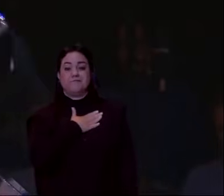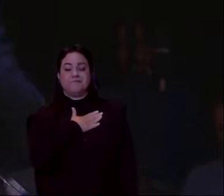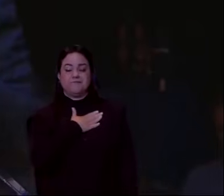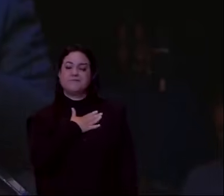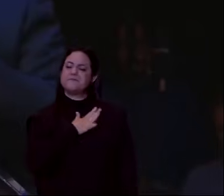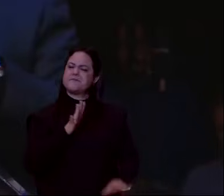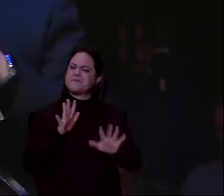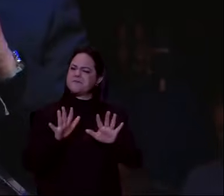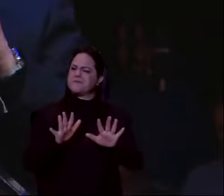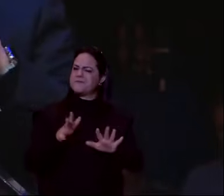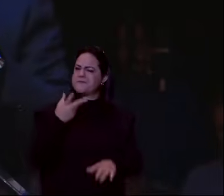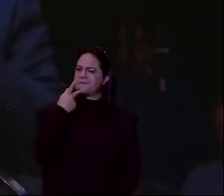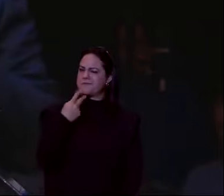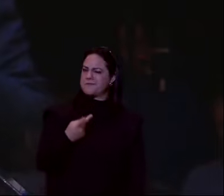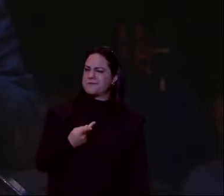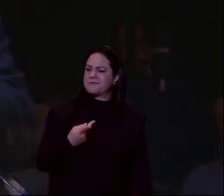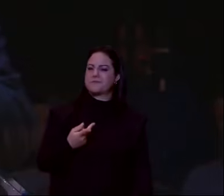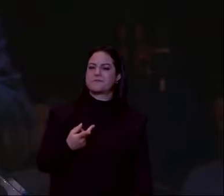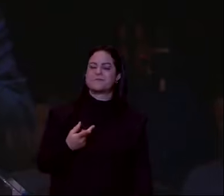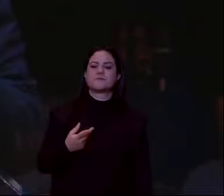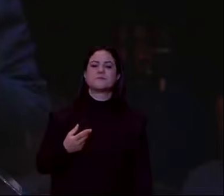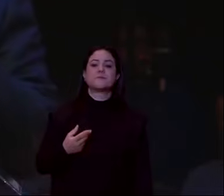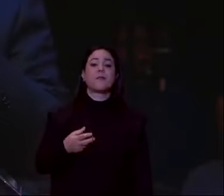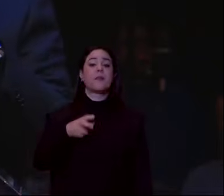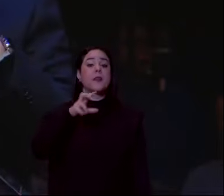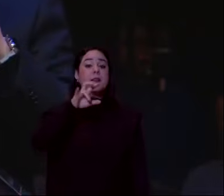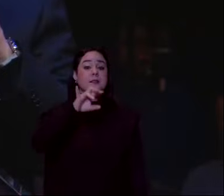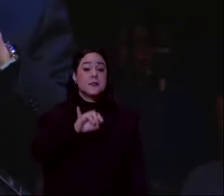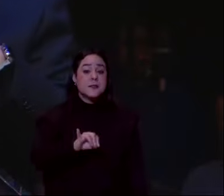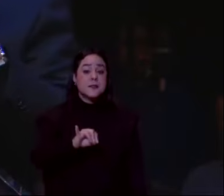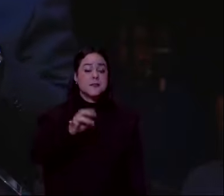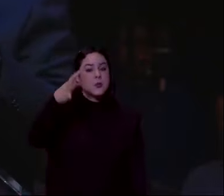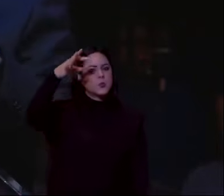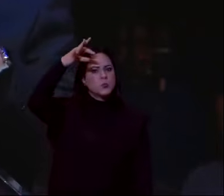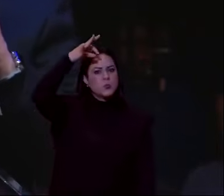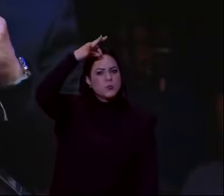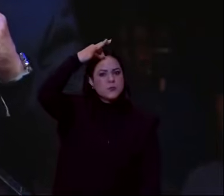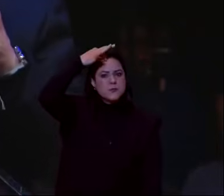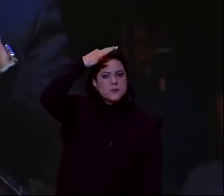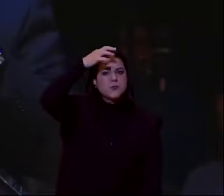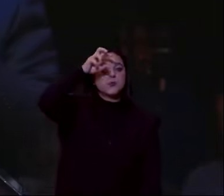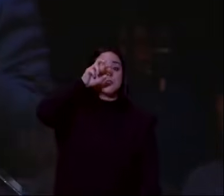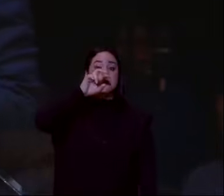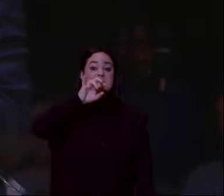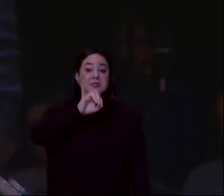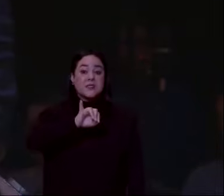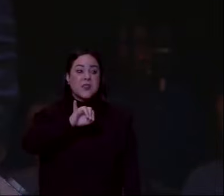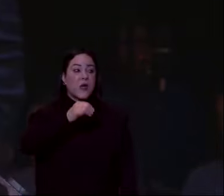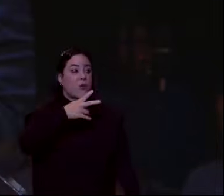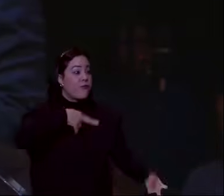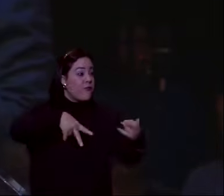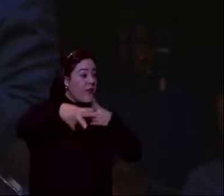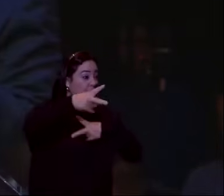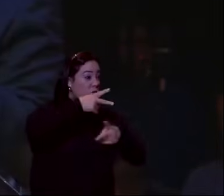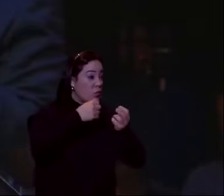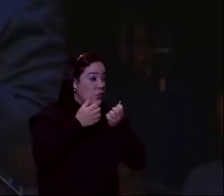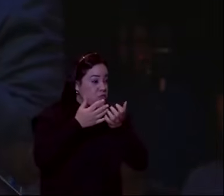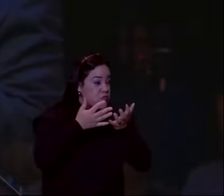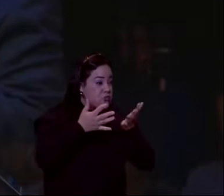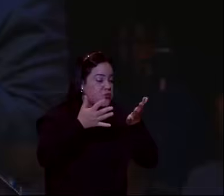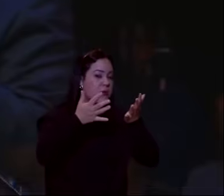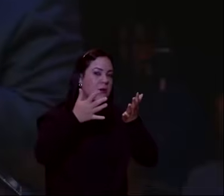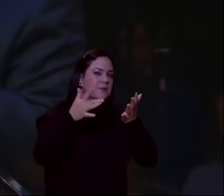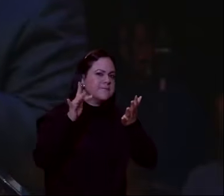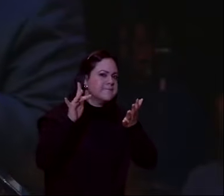Mas eu quero dizer uma coisa para você: se a voz do Espírito, se o sopro do Espírito está passando pela